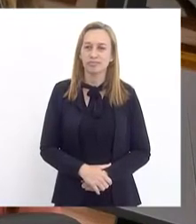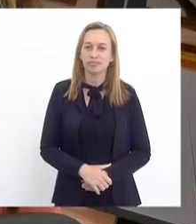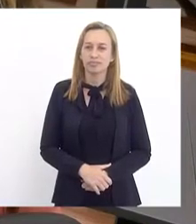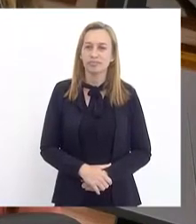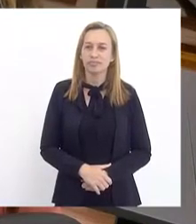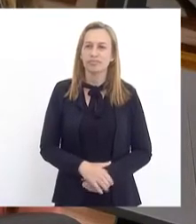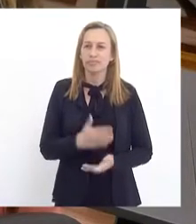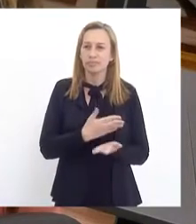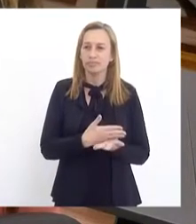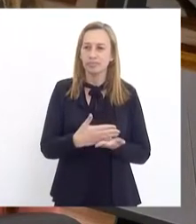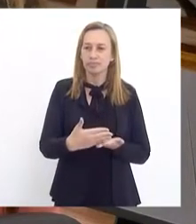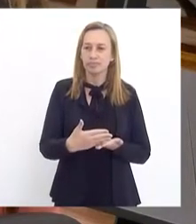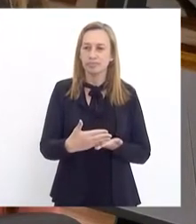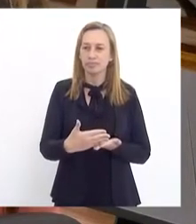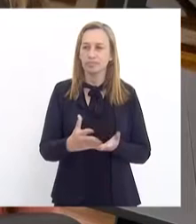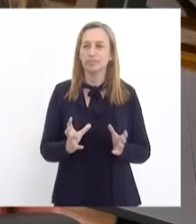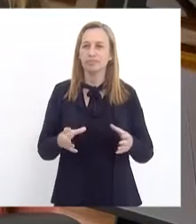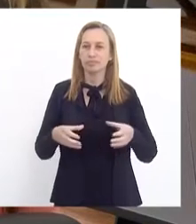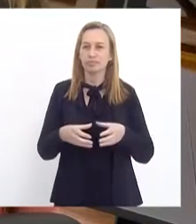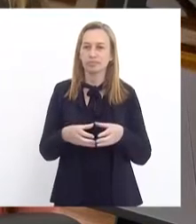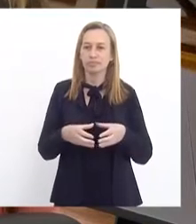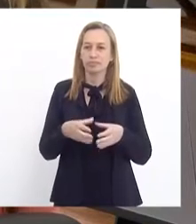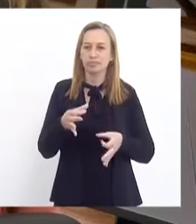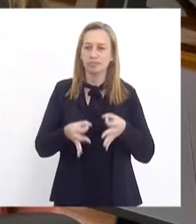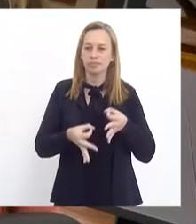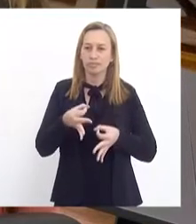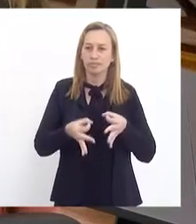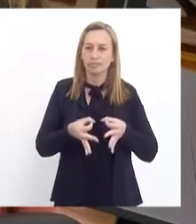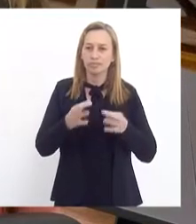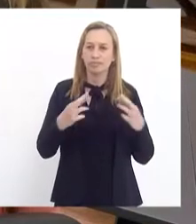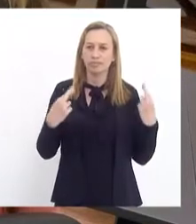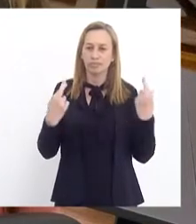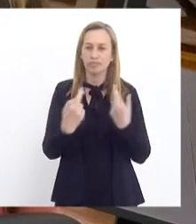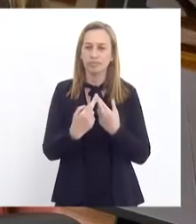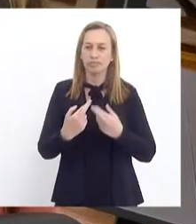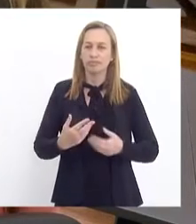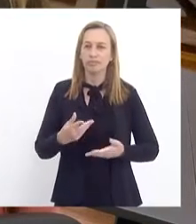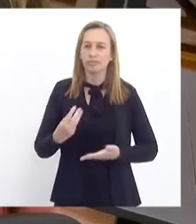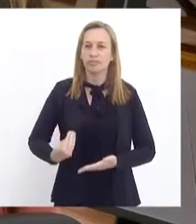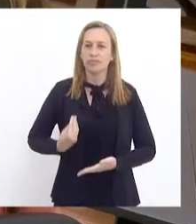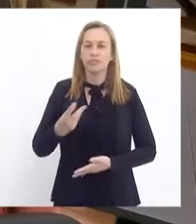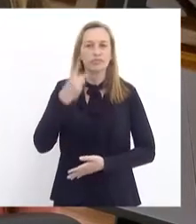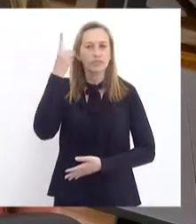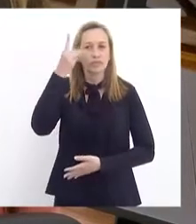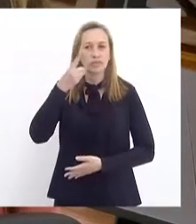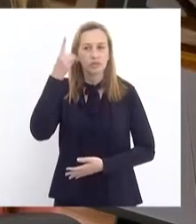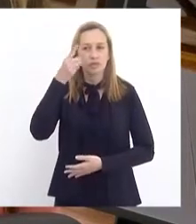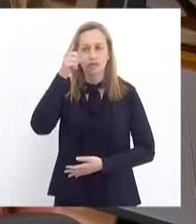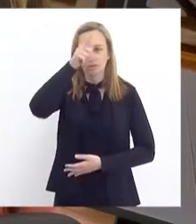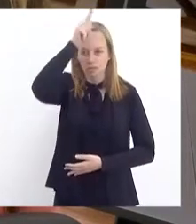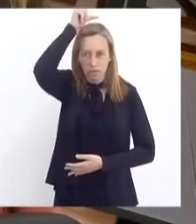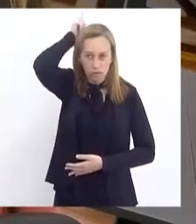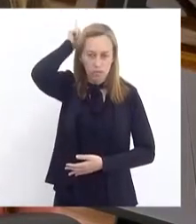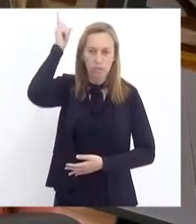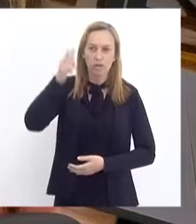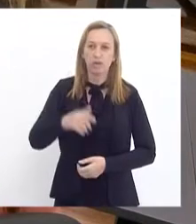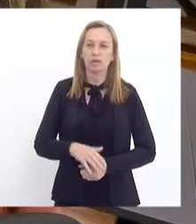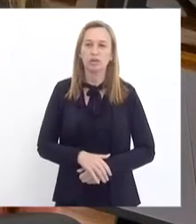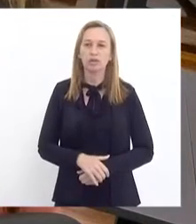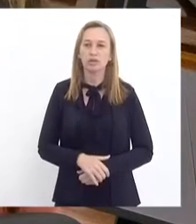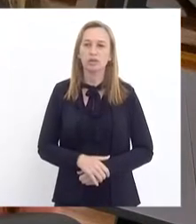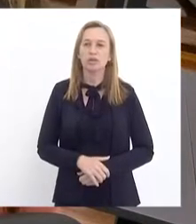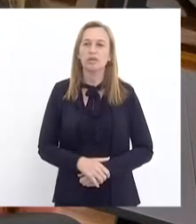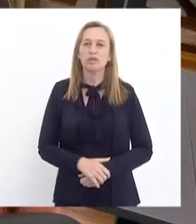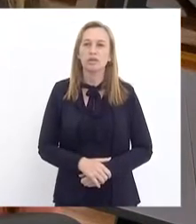Vamos dar início, então, à comissão, reunião da Comissão de Constituição e Justiça, saudando aqui a presença do deputado Luiz Paulo, deputado Rosenberg